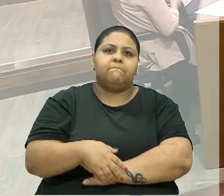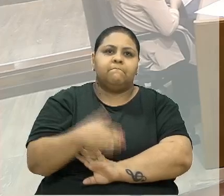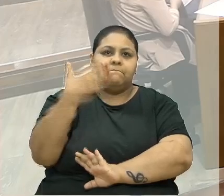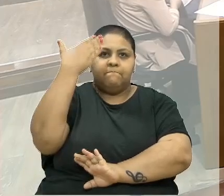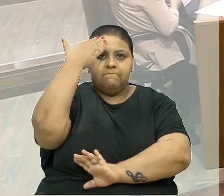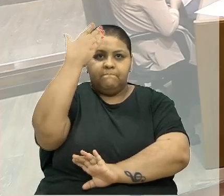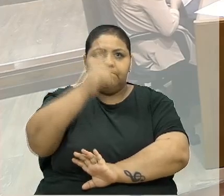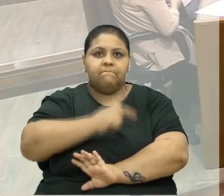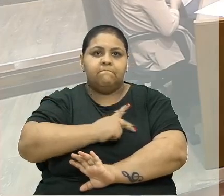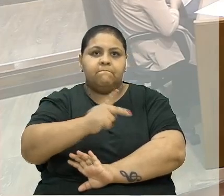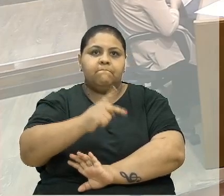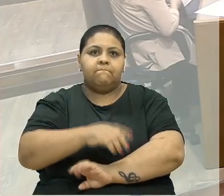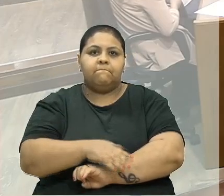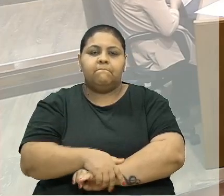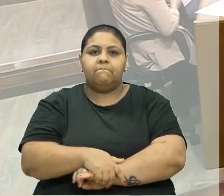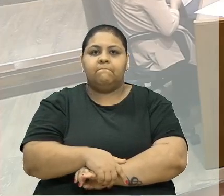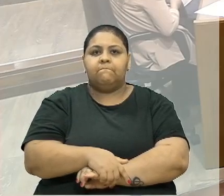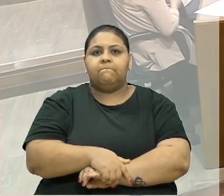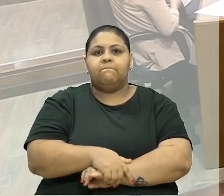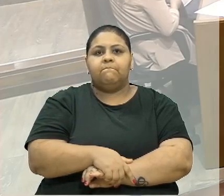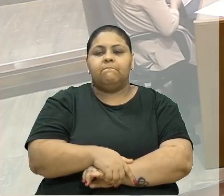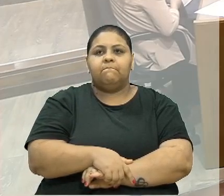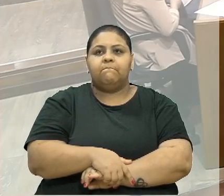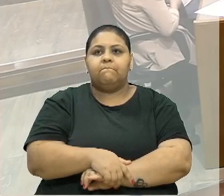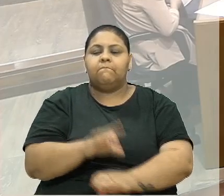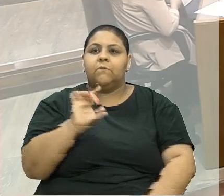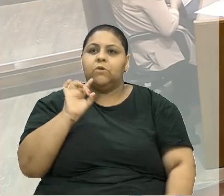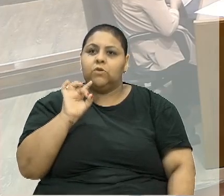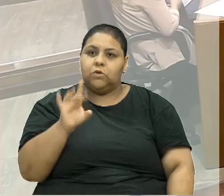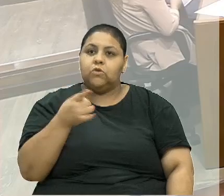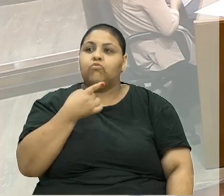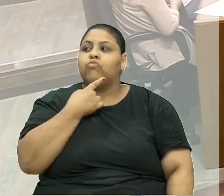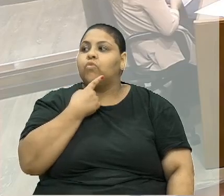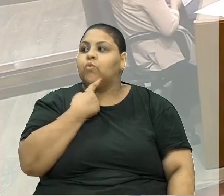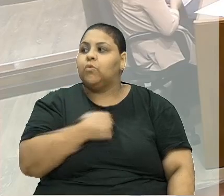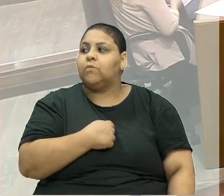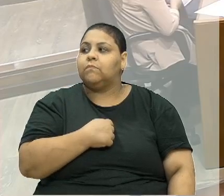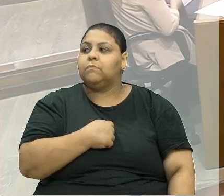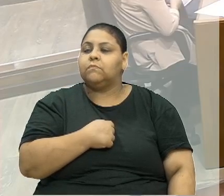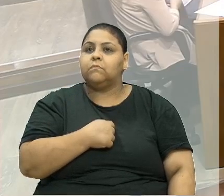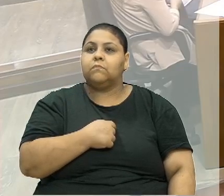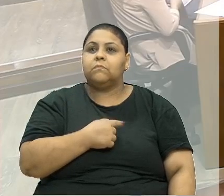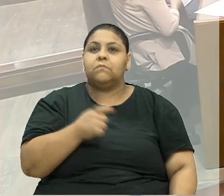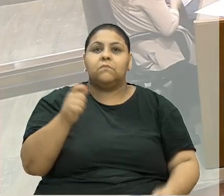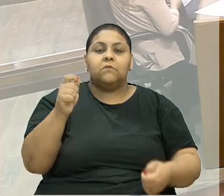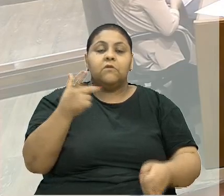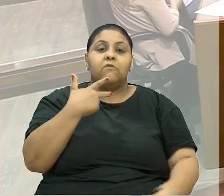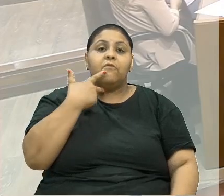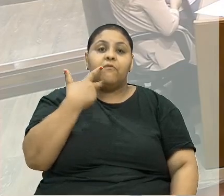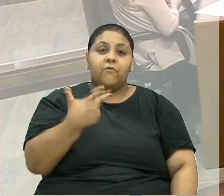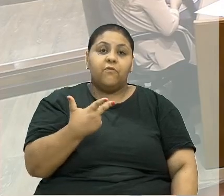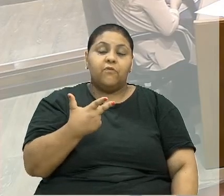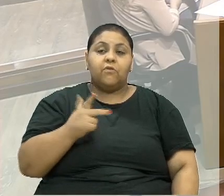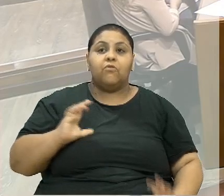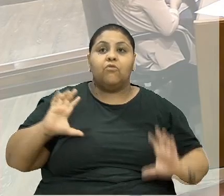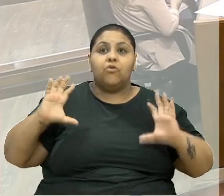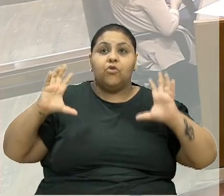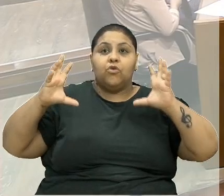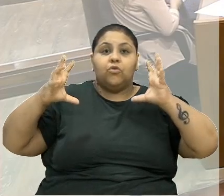Obrigado, presidente. Só gostaria de fazer uma menção sobre toda